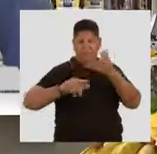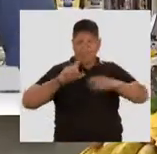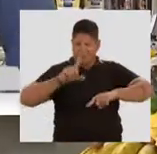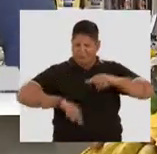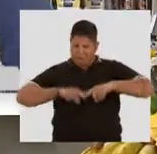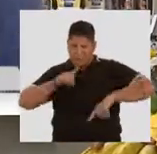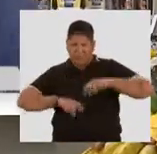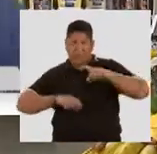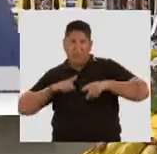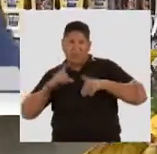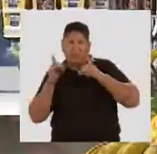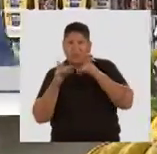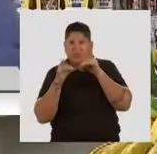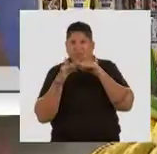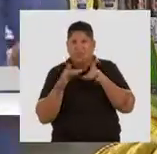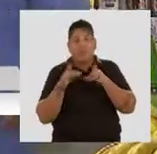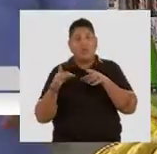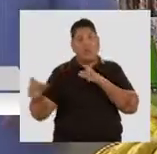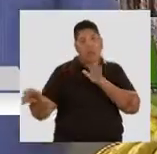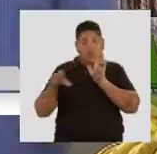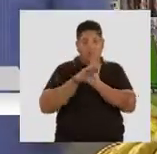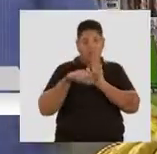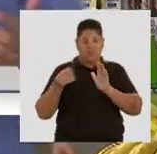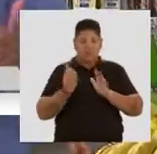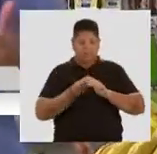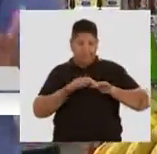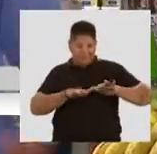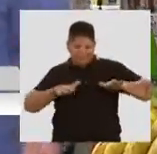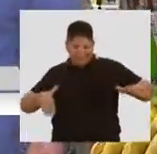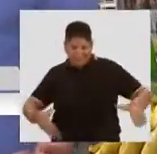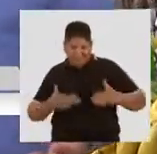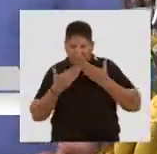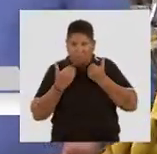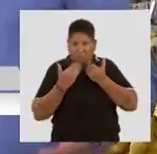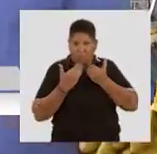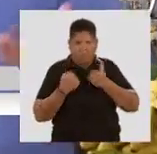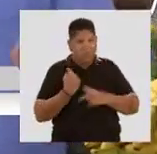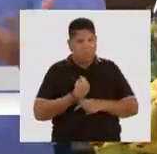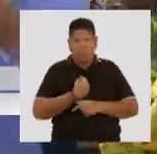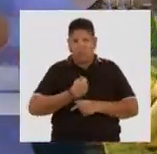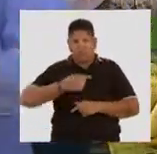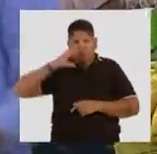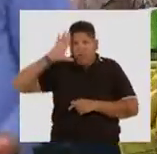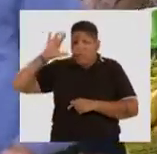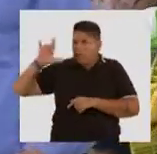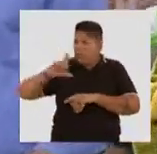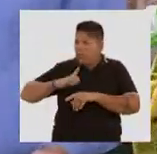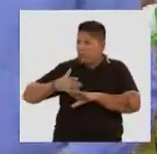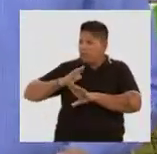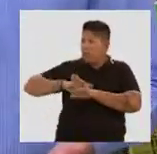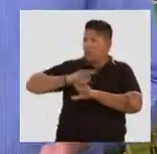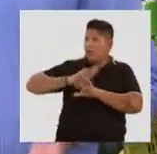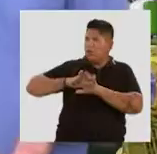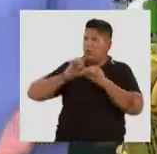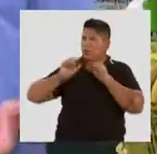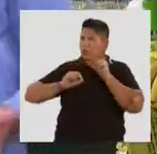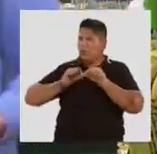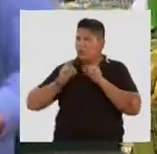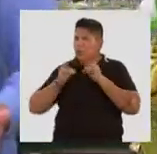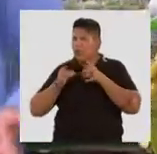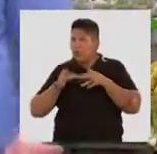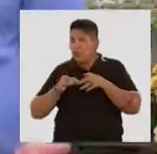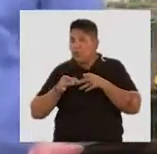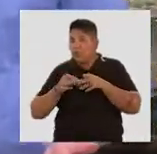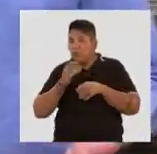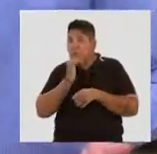Entre os milhares de produtos que são comercializados e que chegam à nossa mesa, muita gente nem imagina o que há por trás daquilo